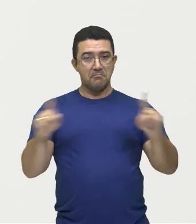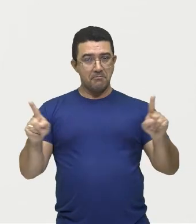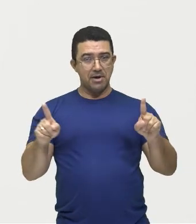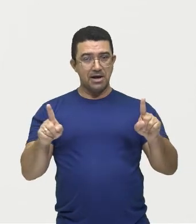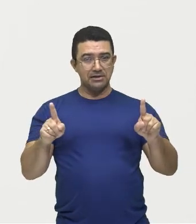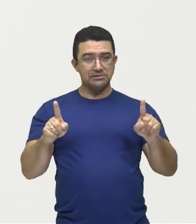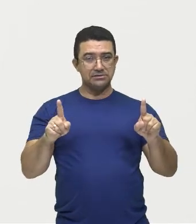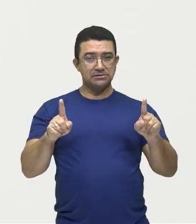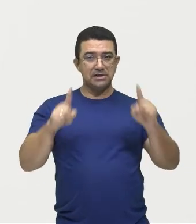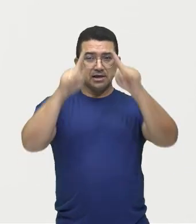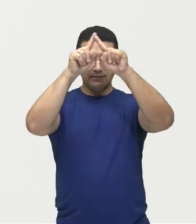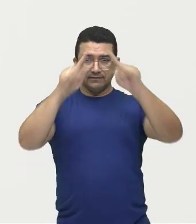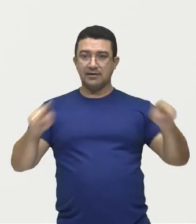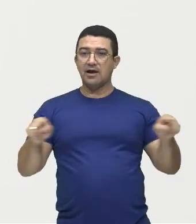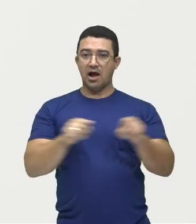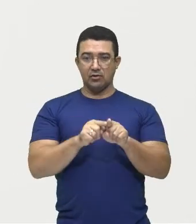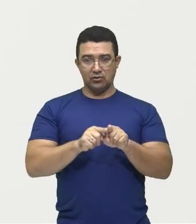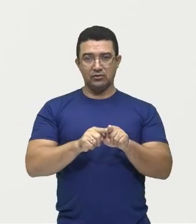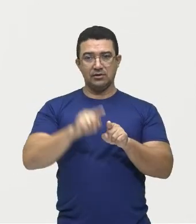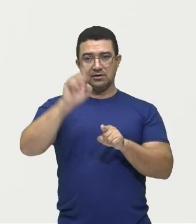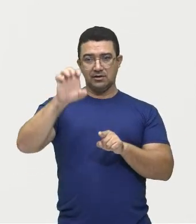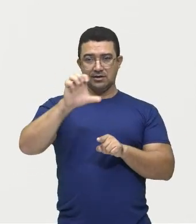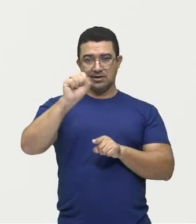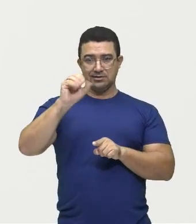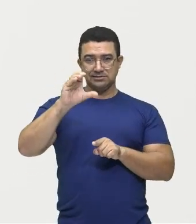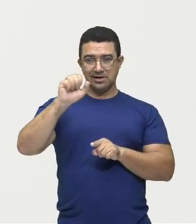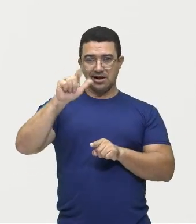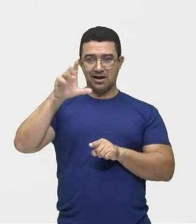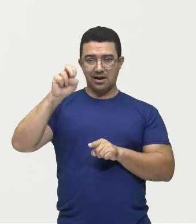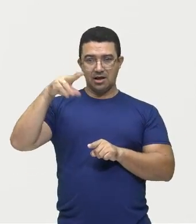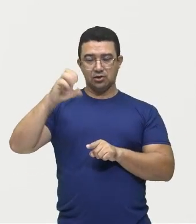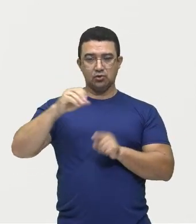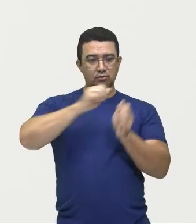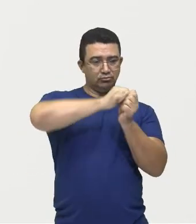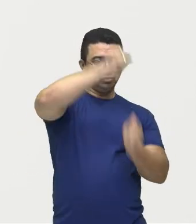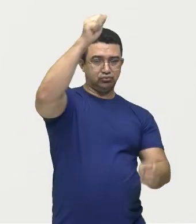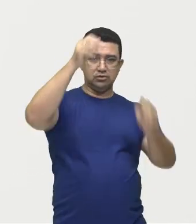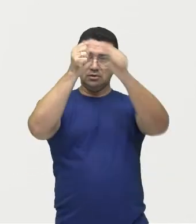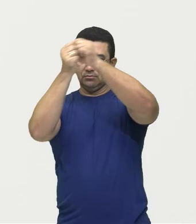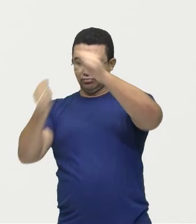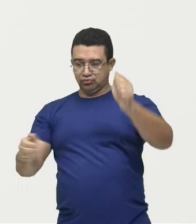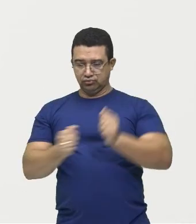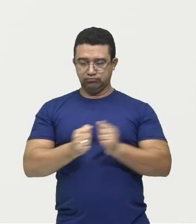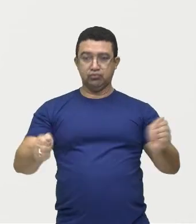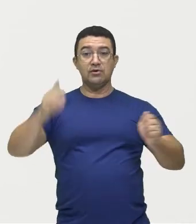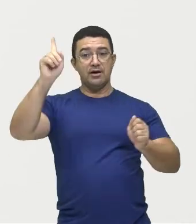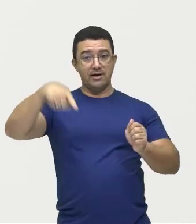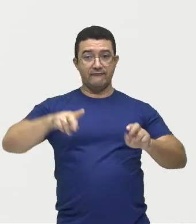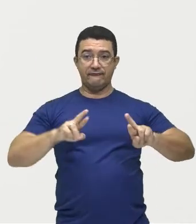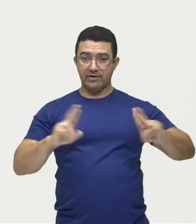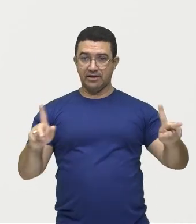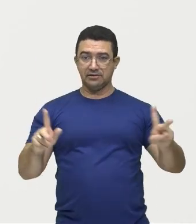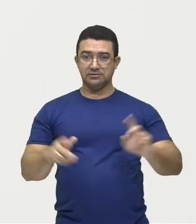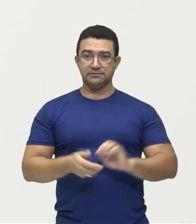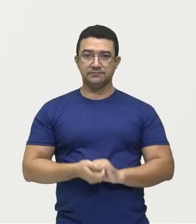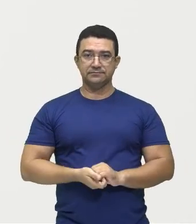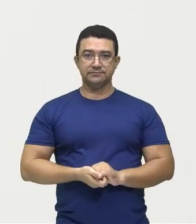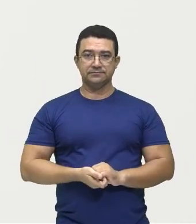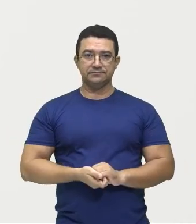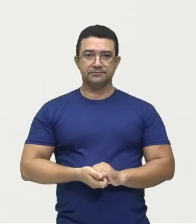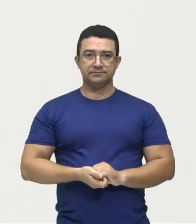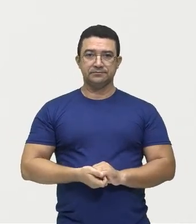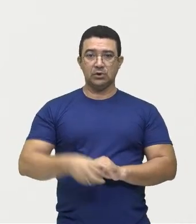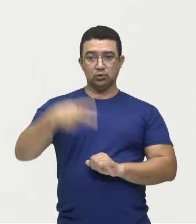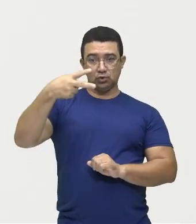escaleno, eles são diferentes, tudo bem? Então, essa daqui, né, eu vou colocar aqui, é